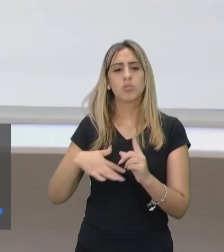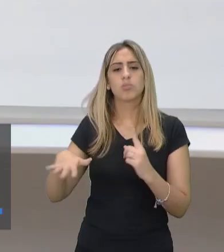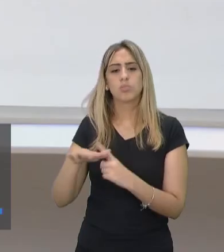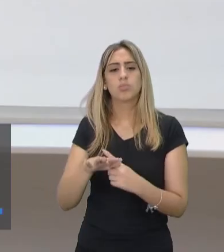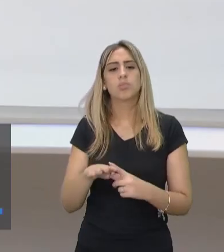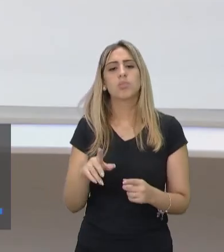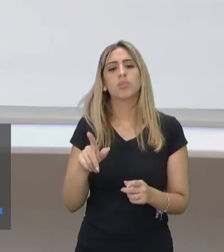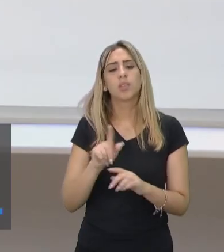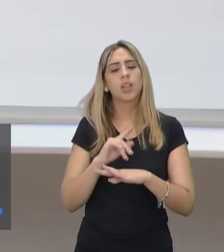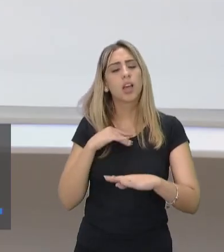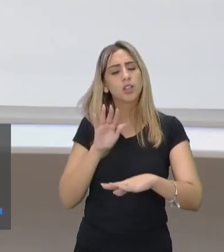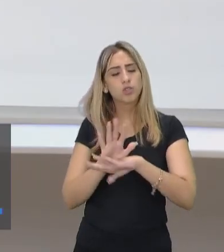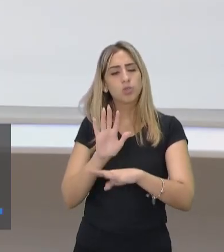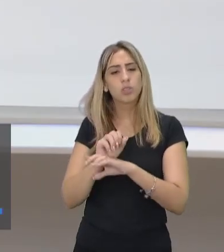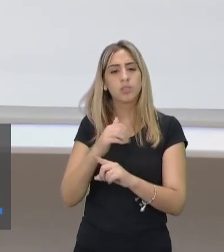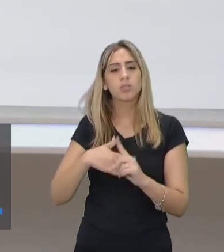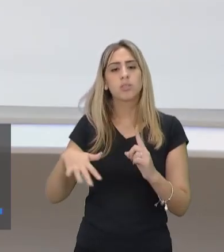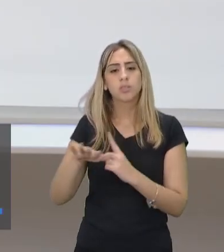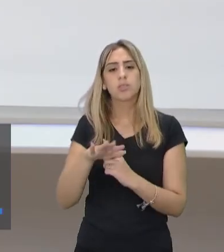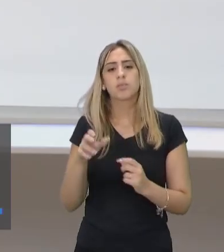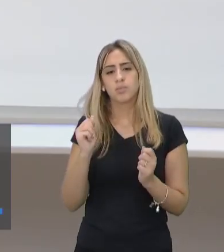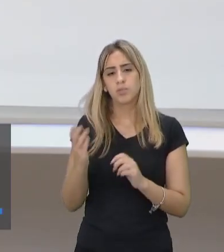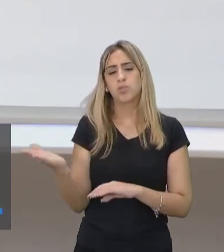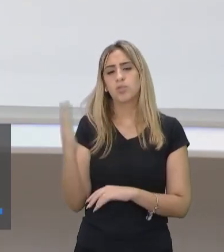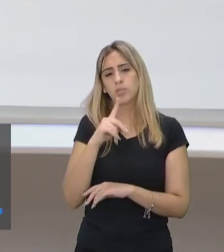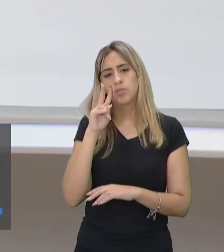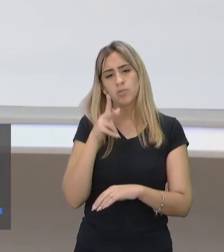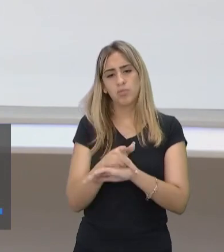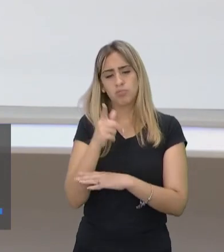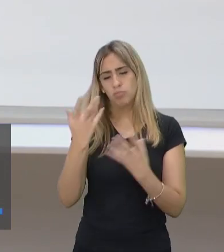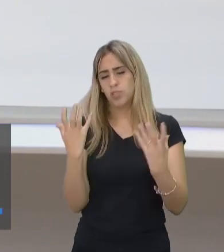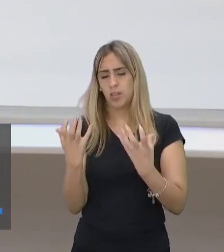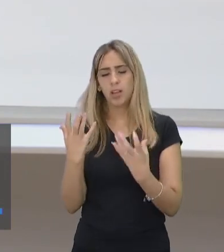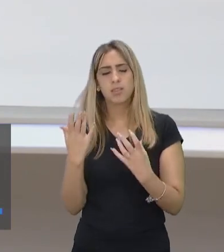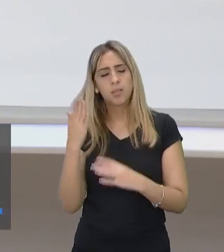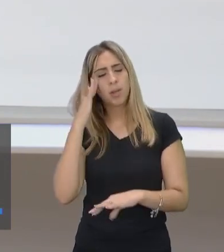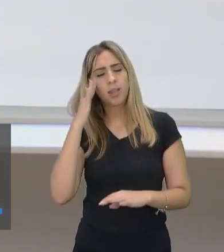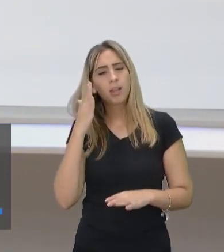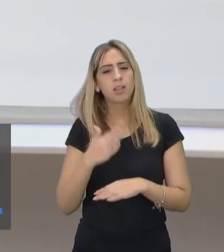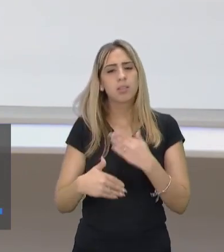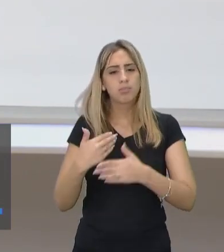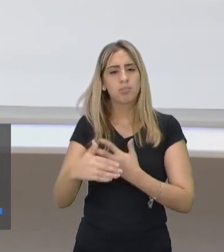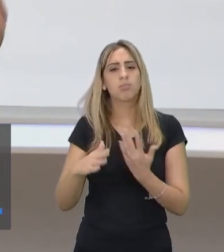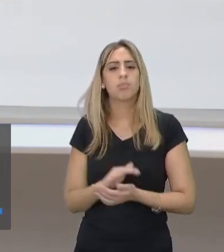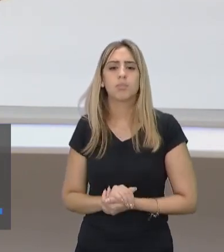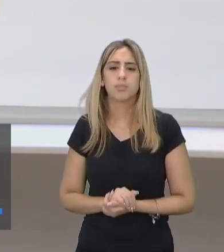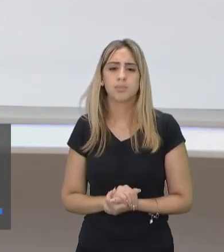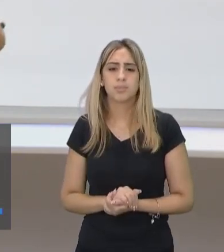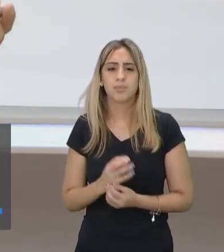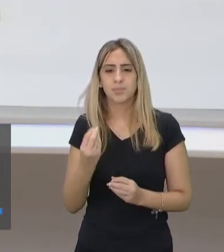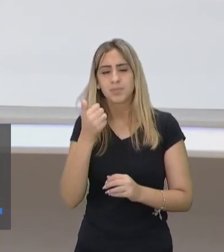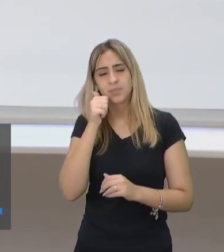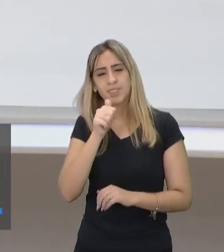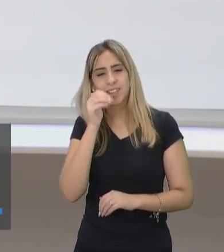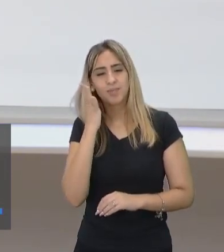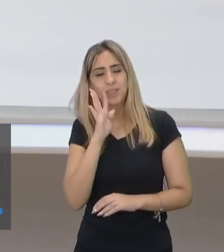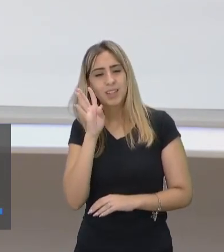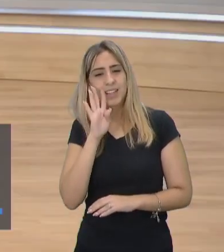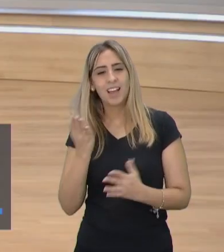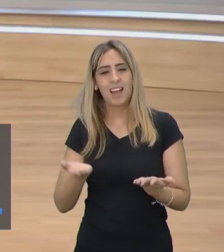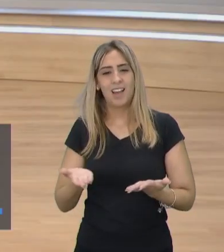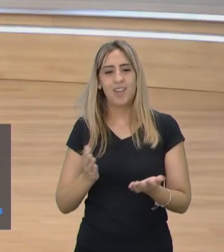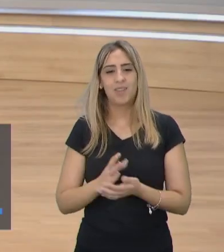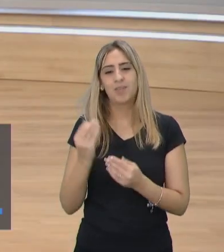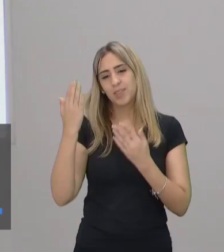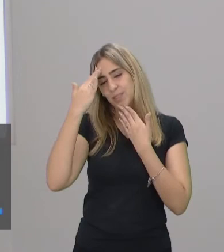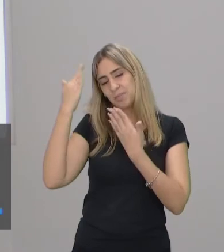e assistência social. E aí você pode voltar esse vídeo quantas vezes você quiser também, sem problema algum. E foi muito legal, Mara. Obrigado por